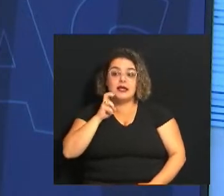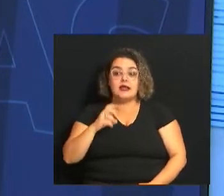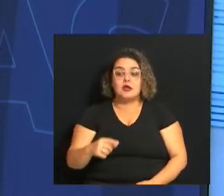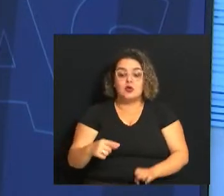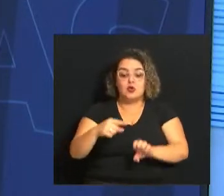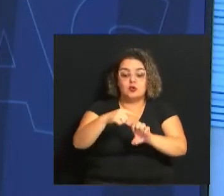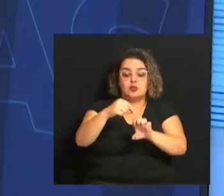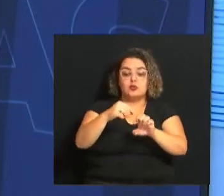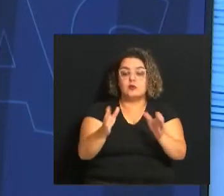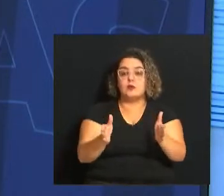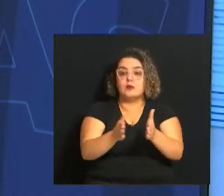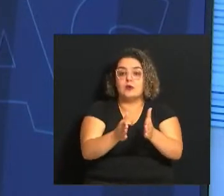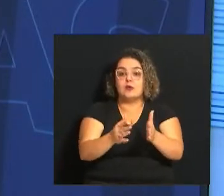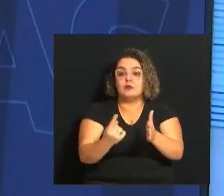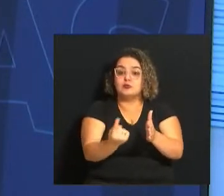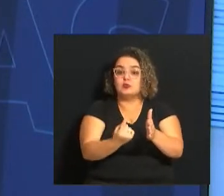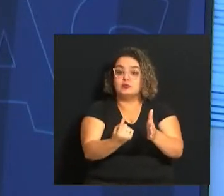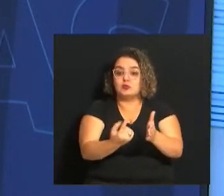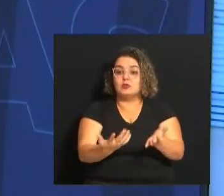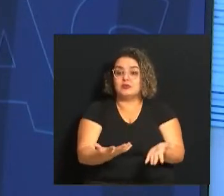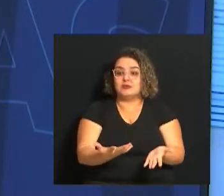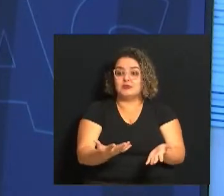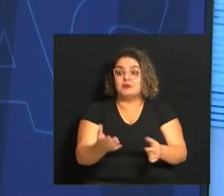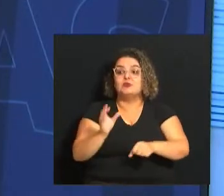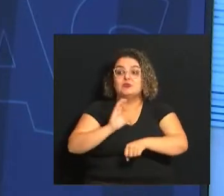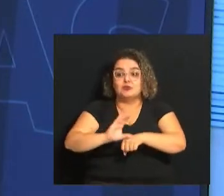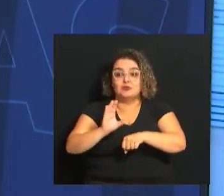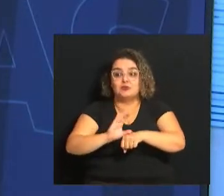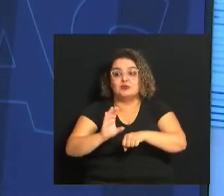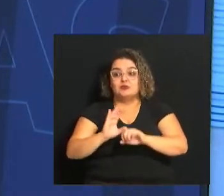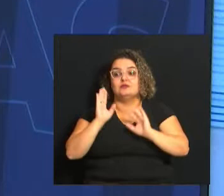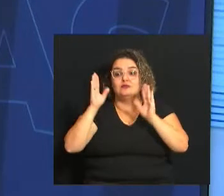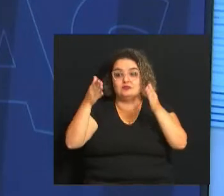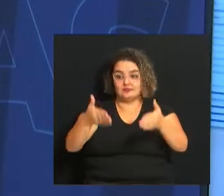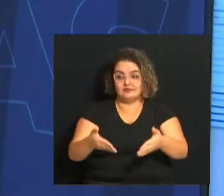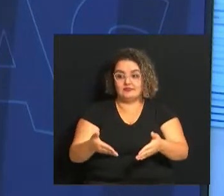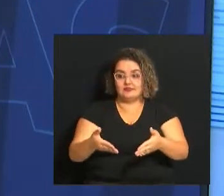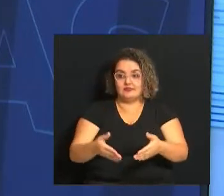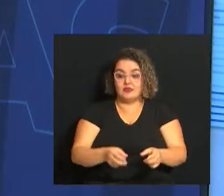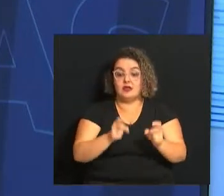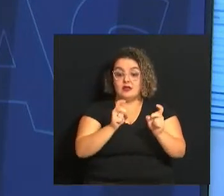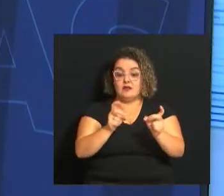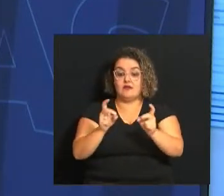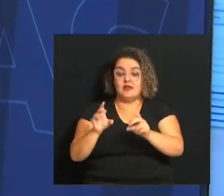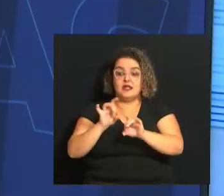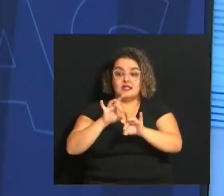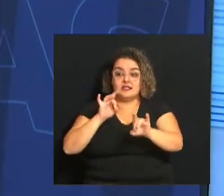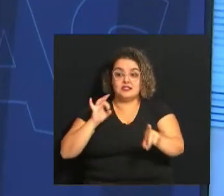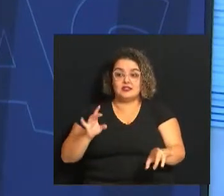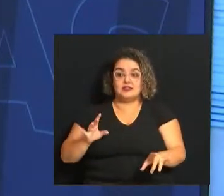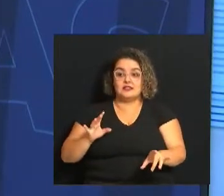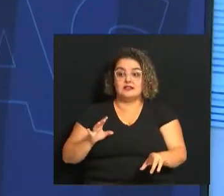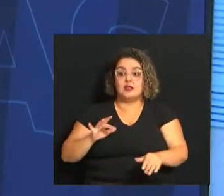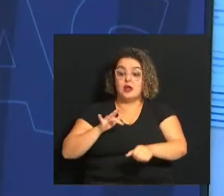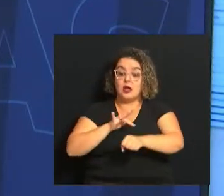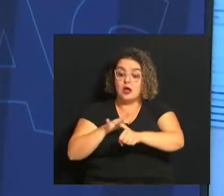Microempreendedor Individual, com cursos voltados para vendas online, redes